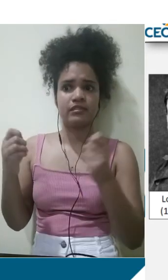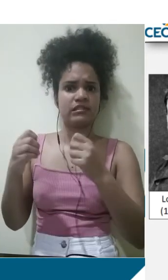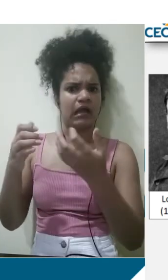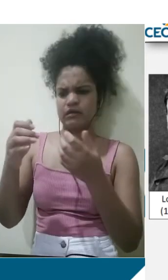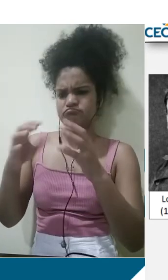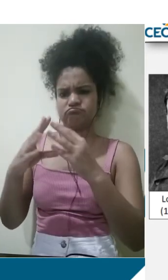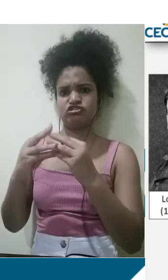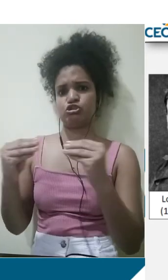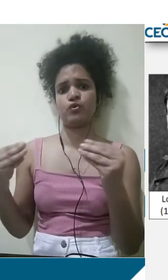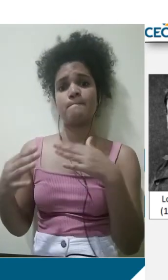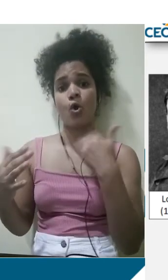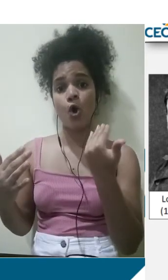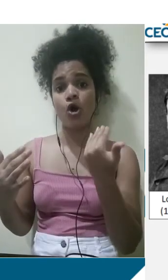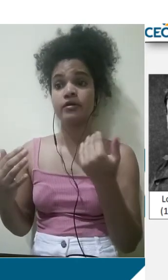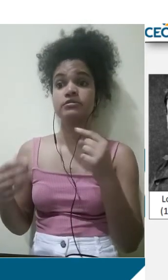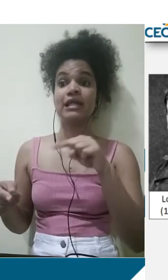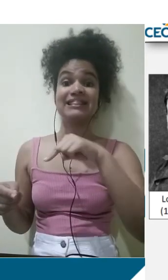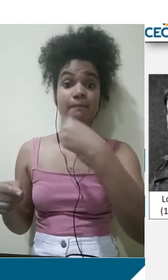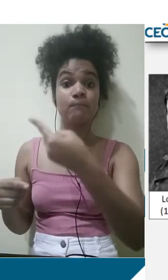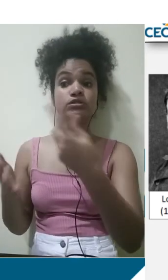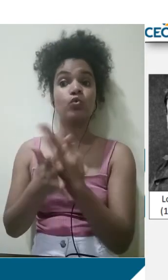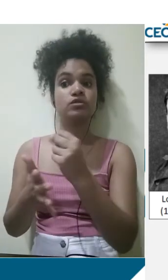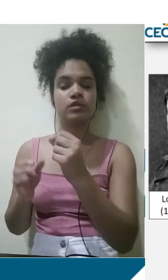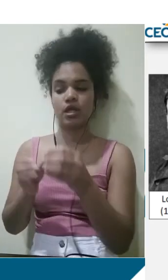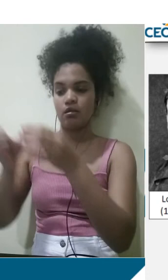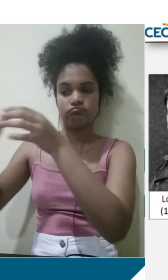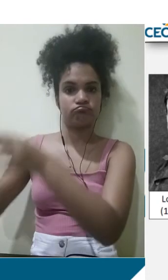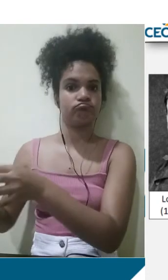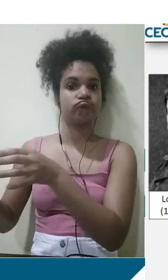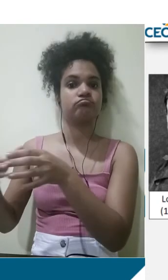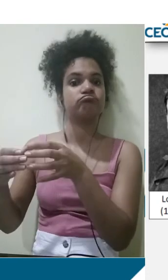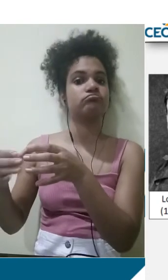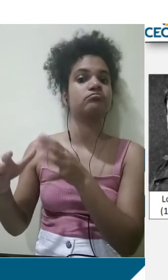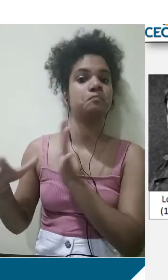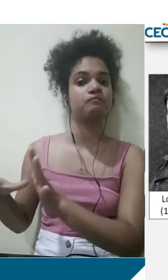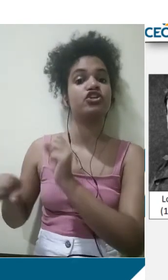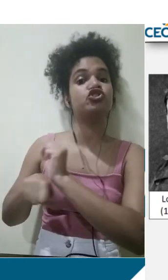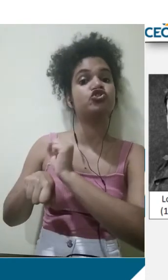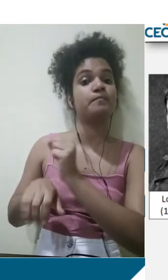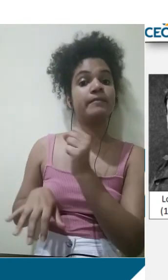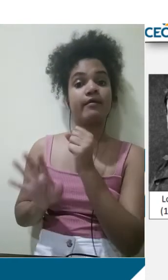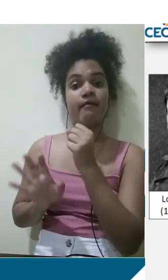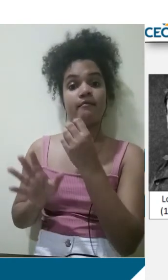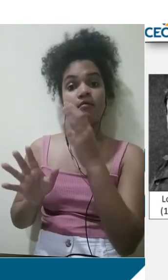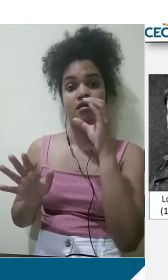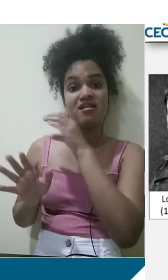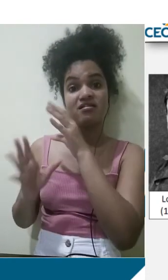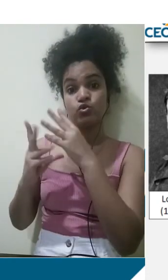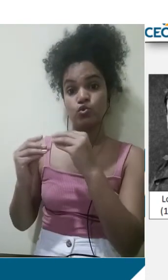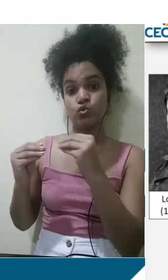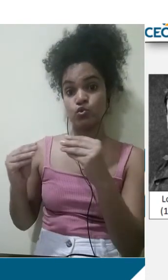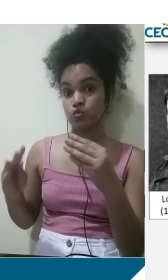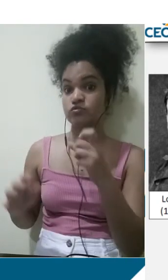nesse processo e depois o frasco seria deixado para resfriar. Reparem aqui que a grande